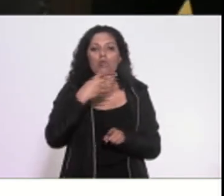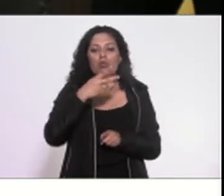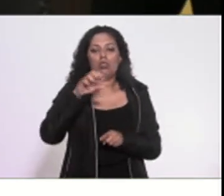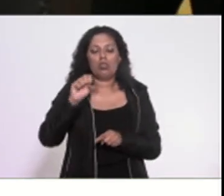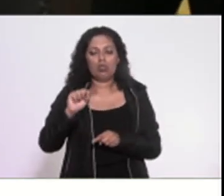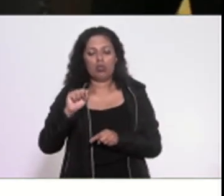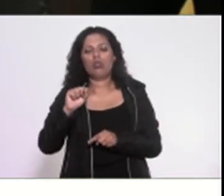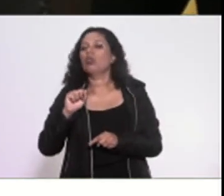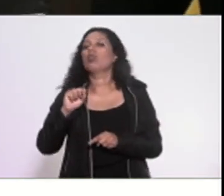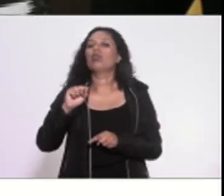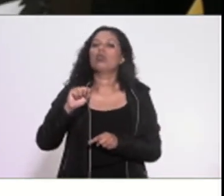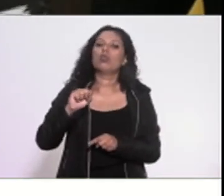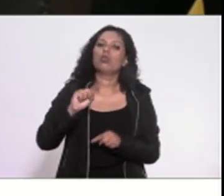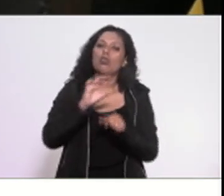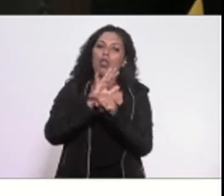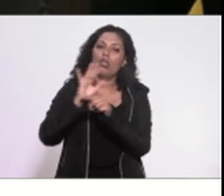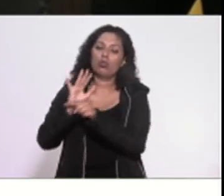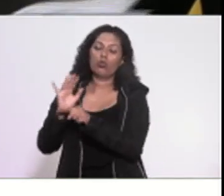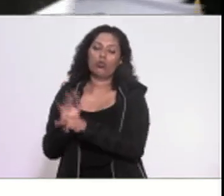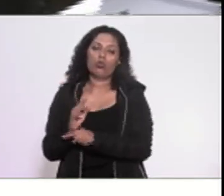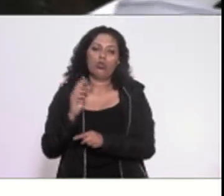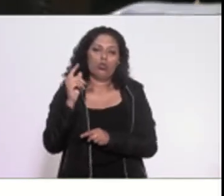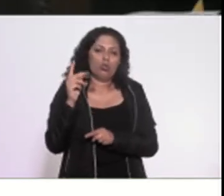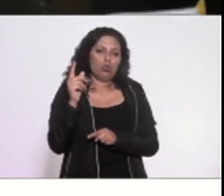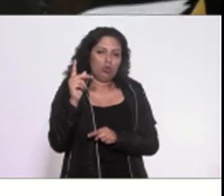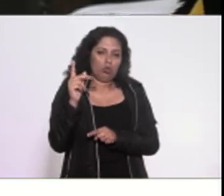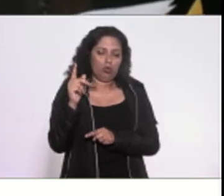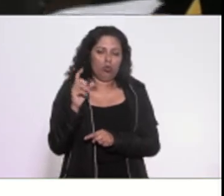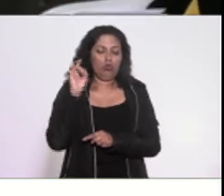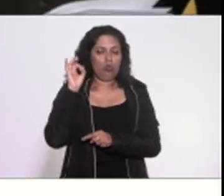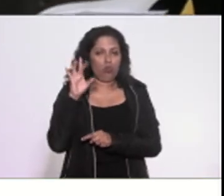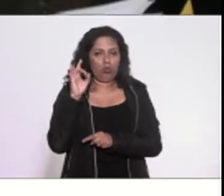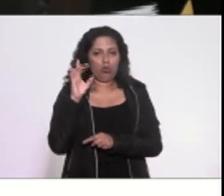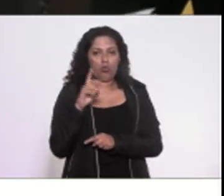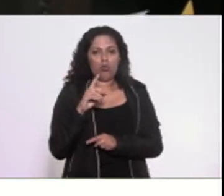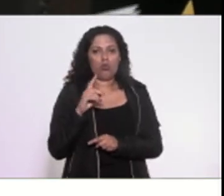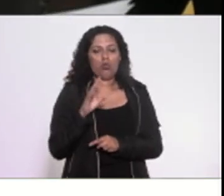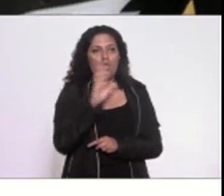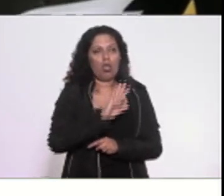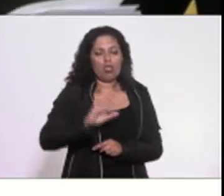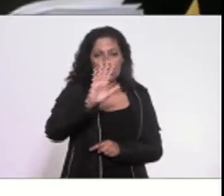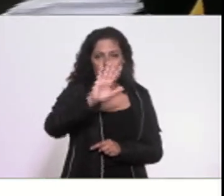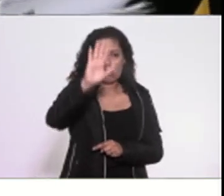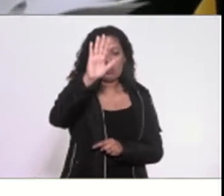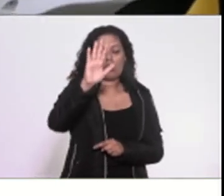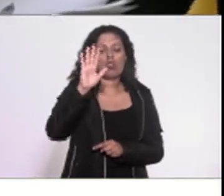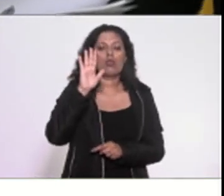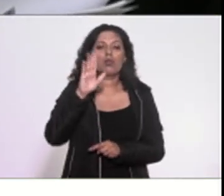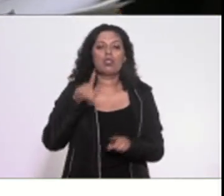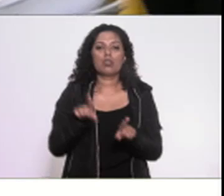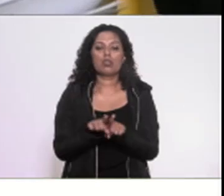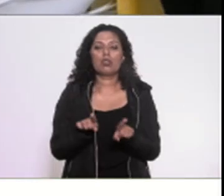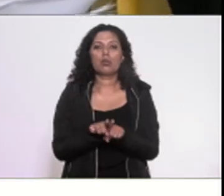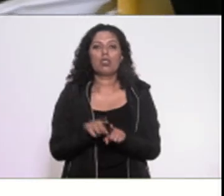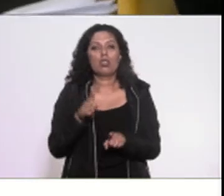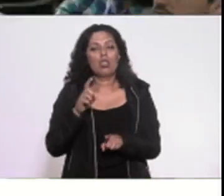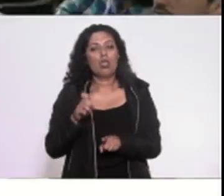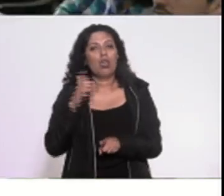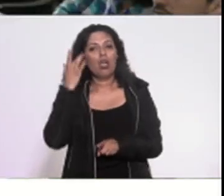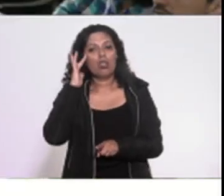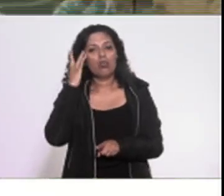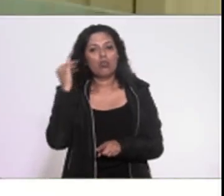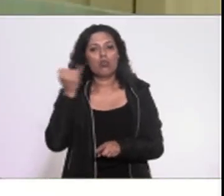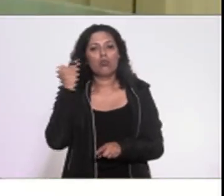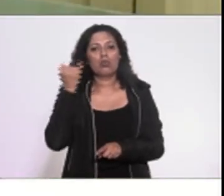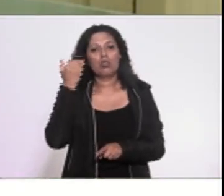da casa-abrigo. Então, está constando também, não só a questão da regionalização, mas né? eu acho que a gente precisa